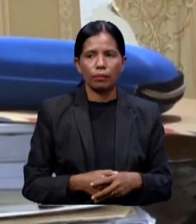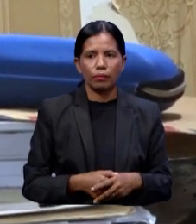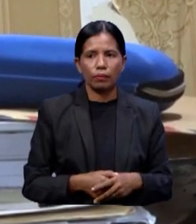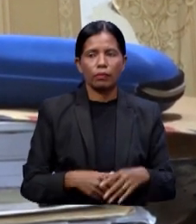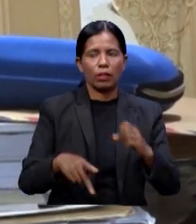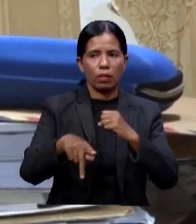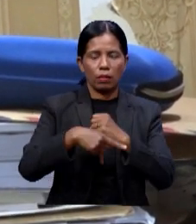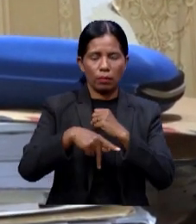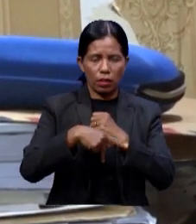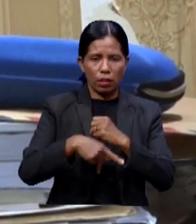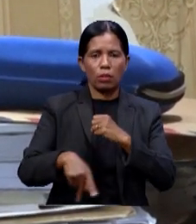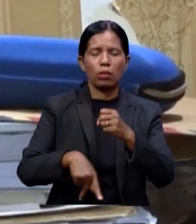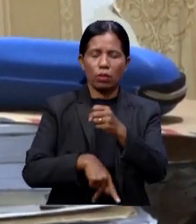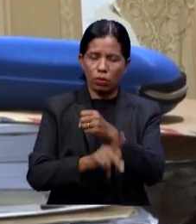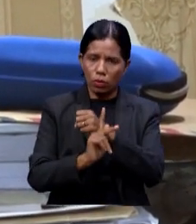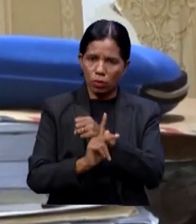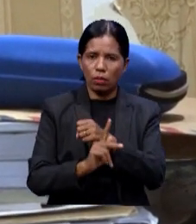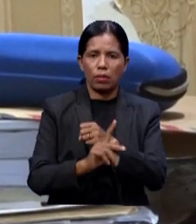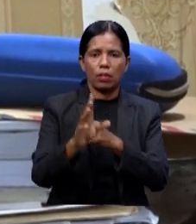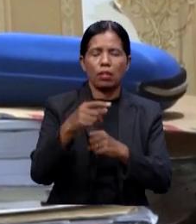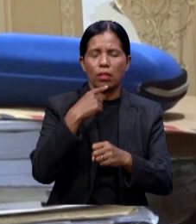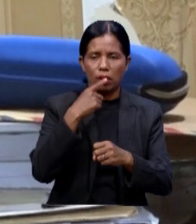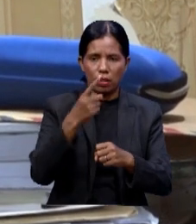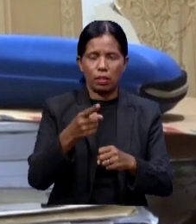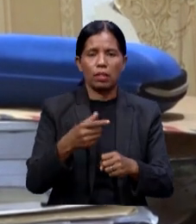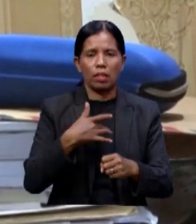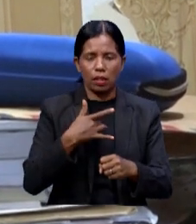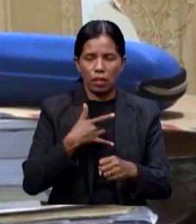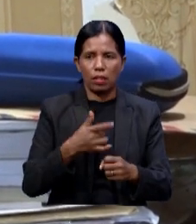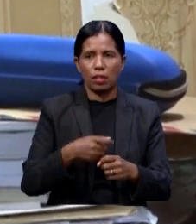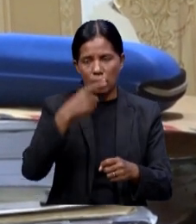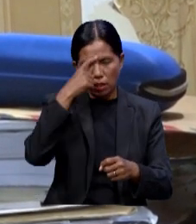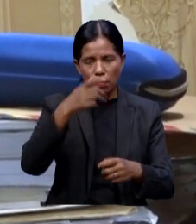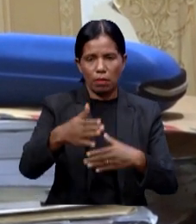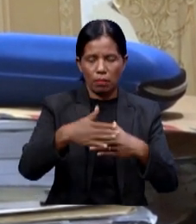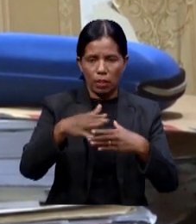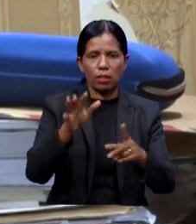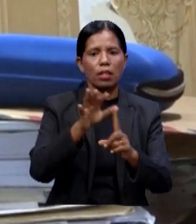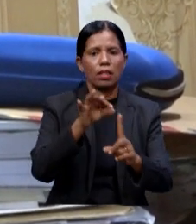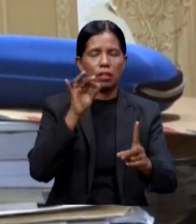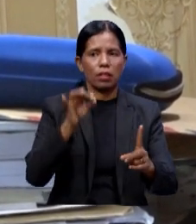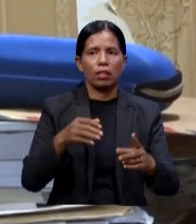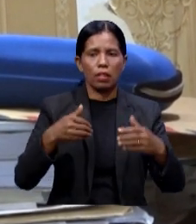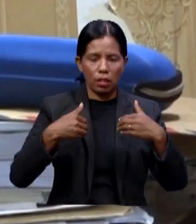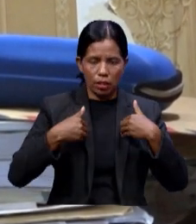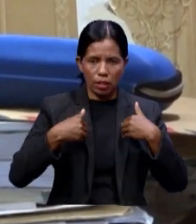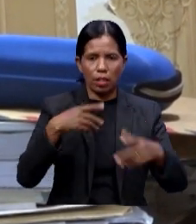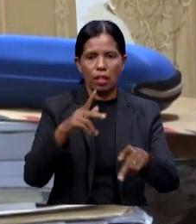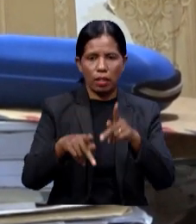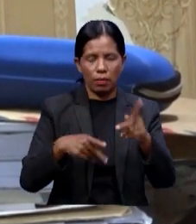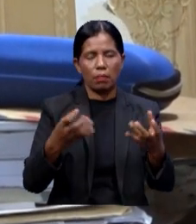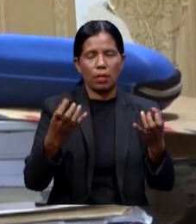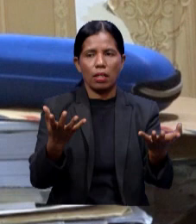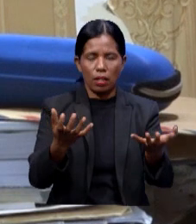Partido Conto Mos, consciente que ataque, tamba vez que eles são, e é uma barra, a